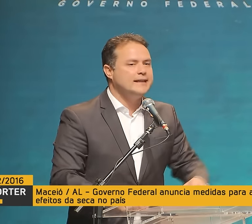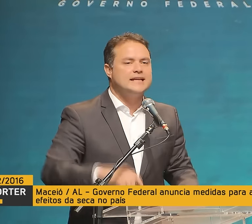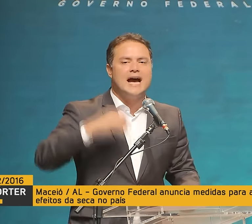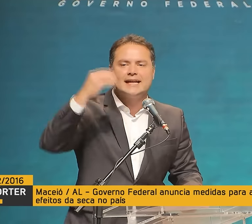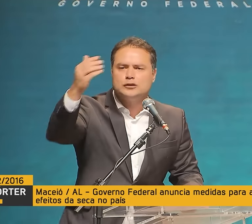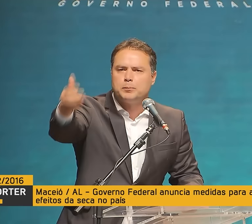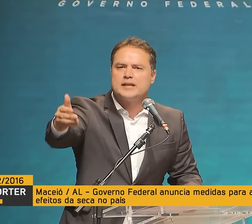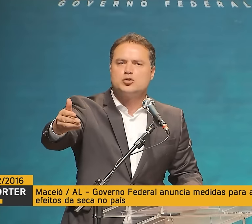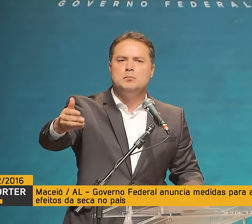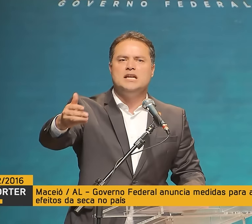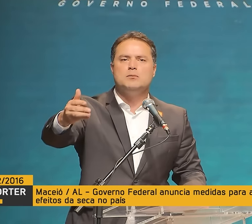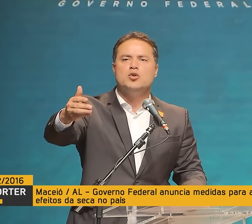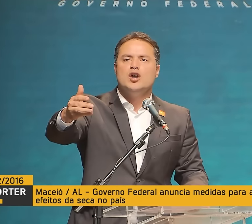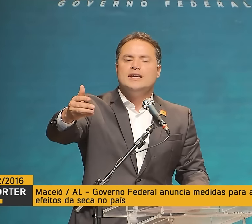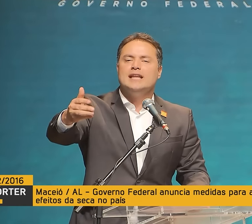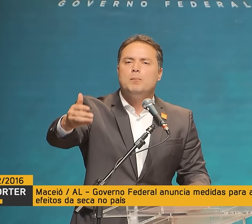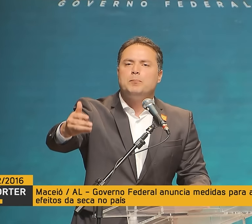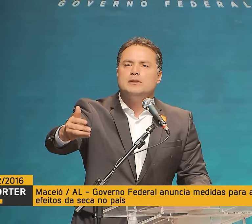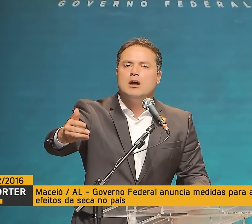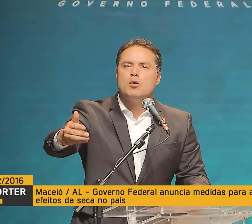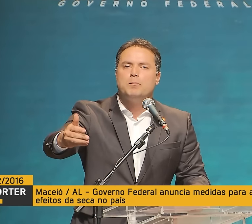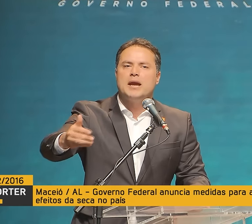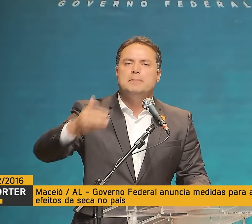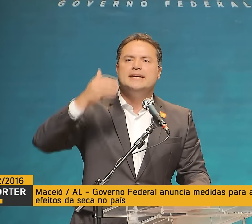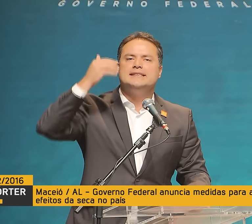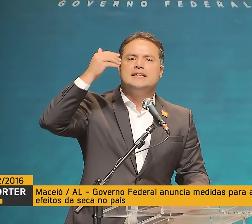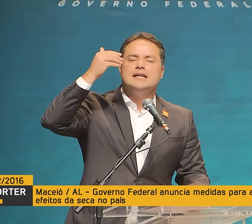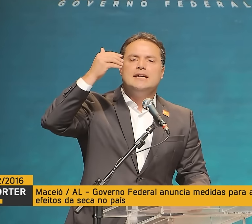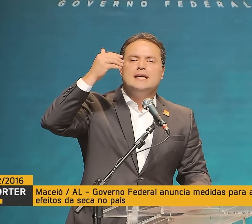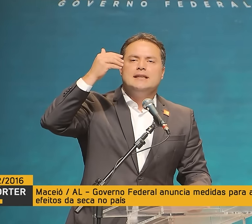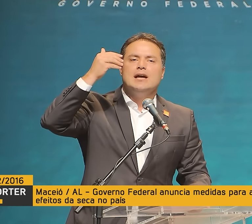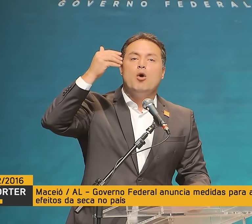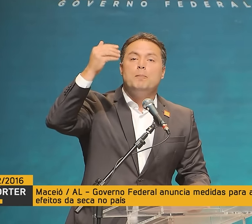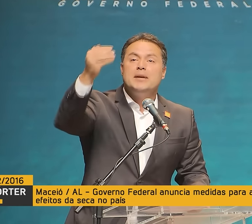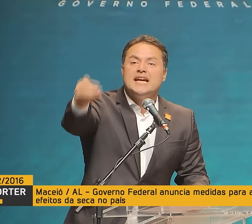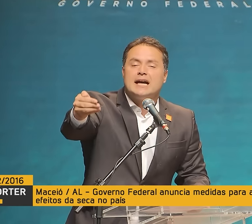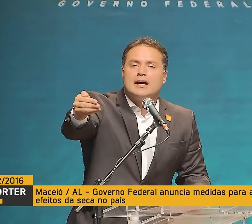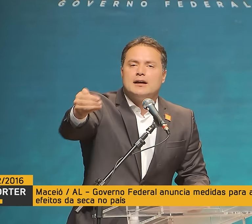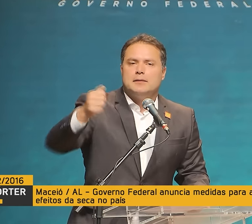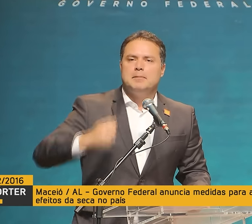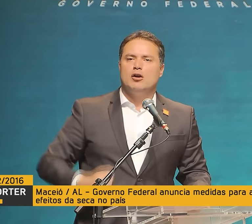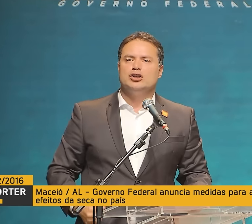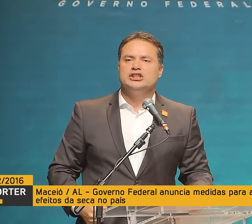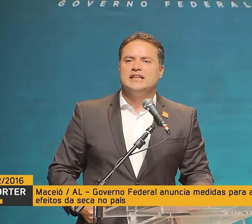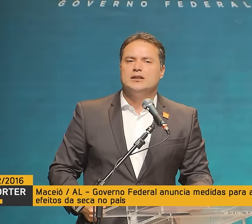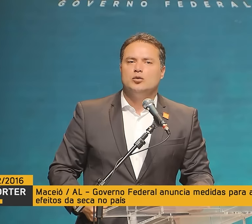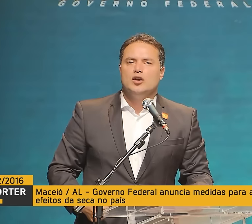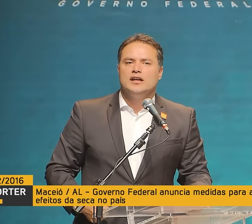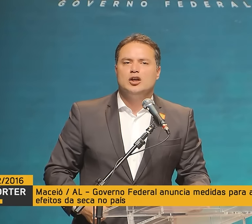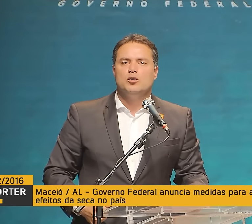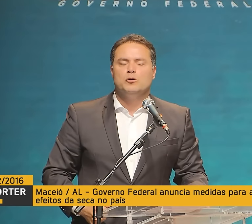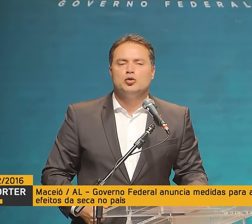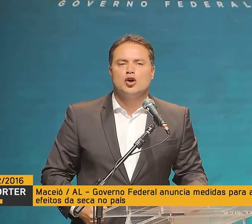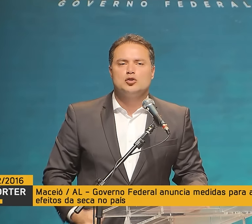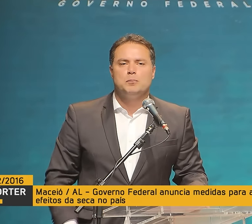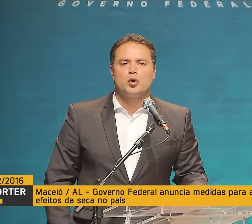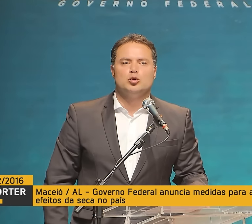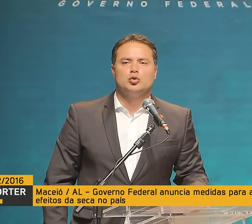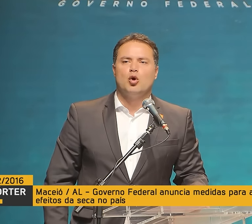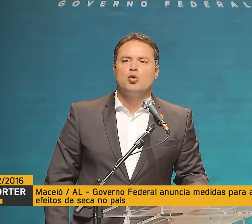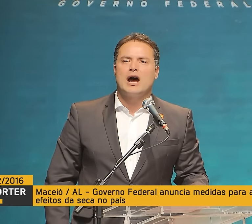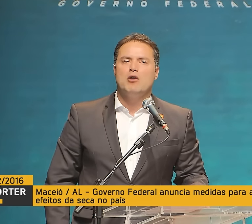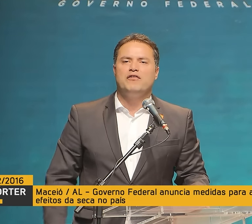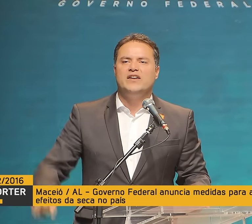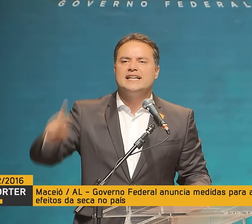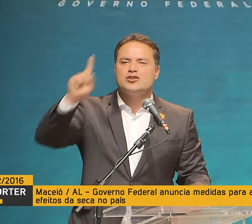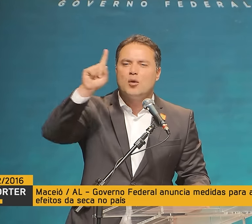compra o leite garante o preço mínimo não não permite não obriga melhor dizendo que o nosso